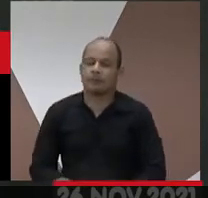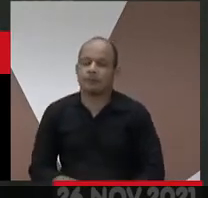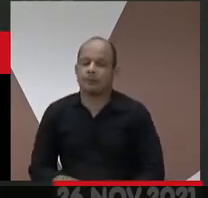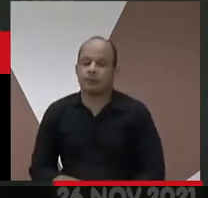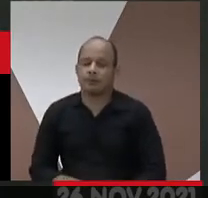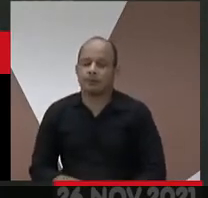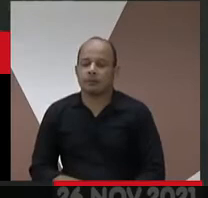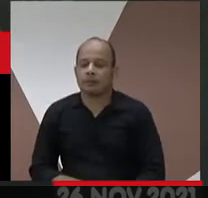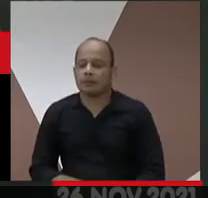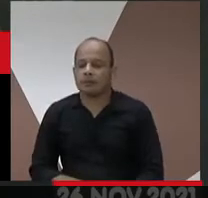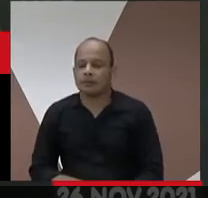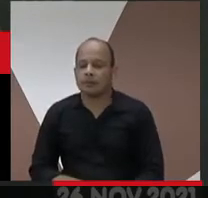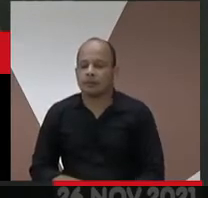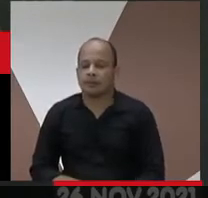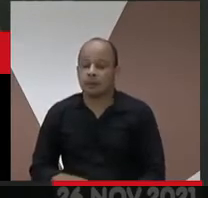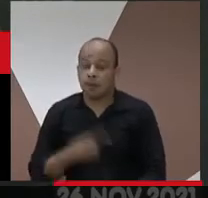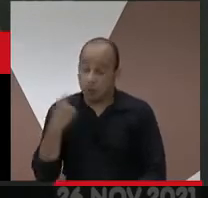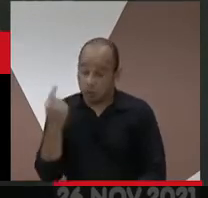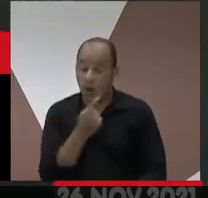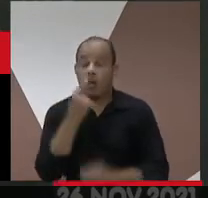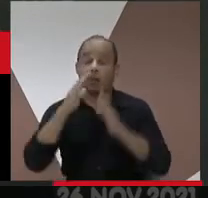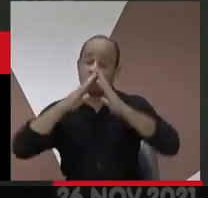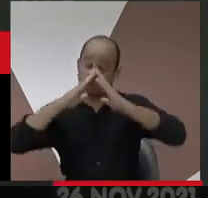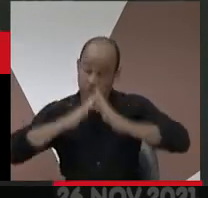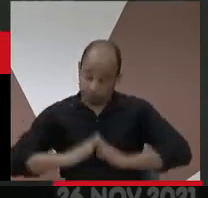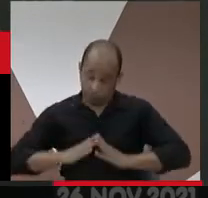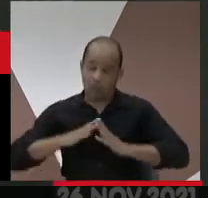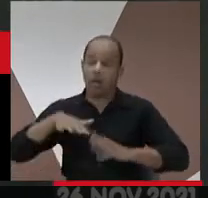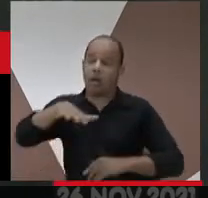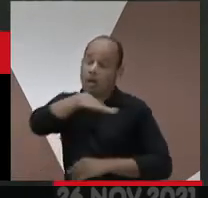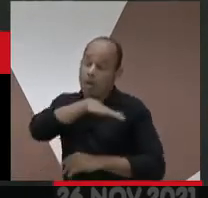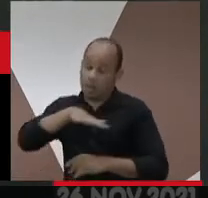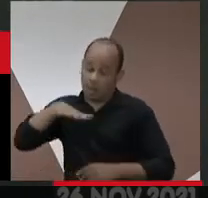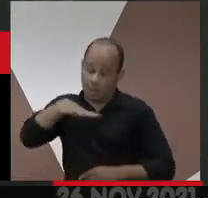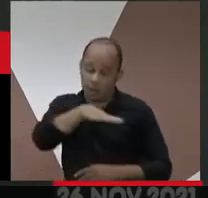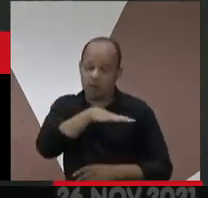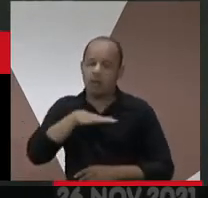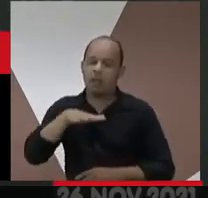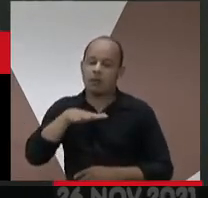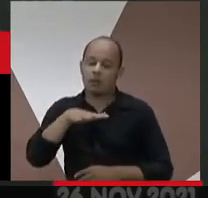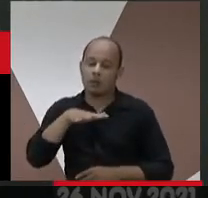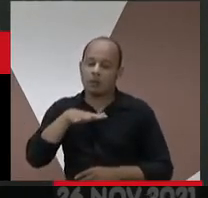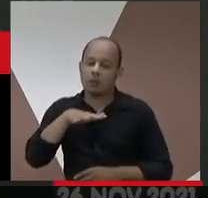Nós, moradores das regiões diretamente impactadas pelo Rodoanel em Santa Luzia,